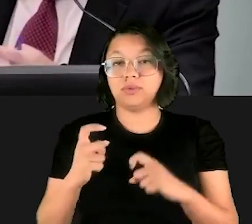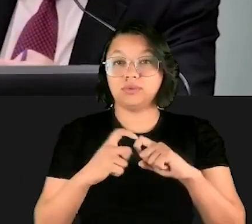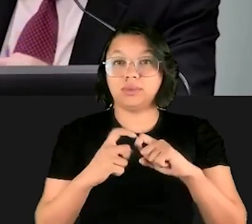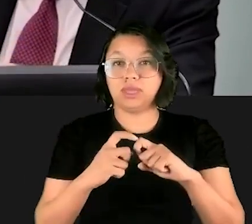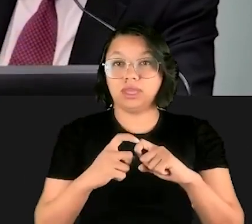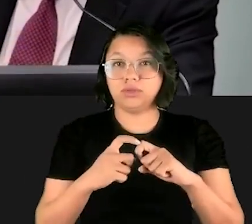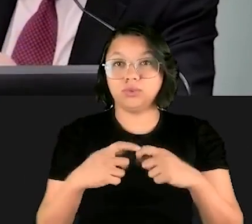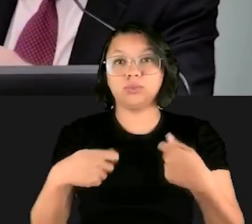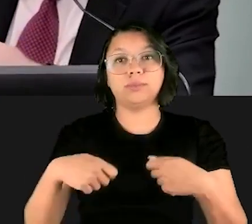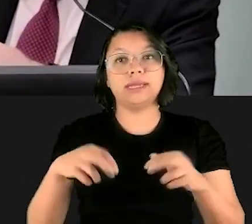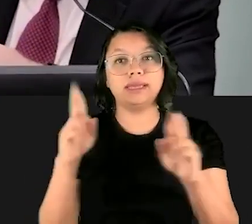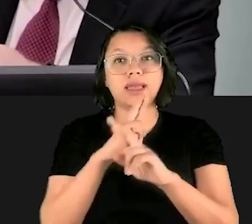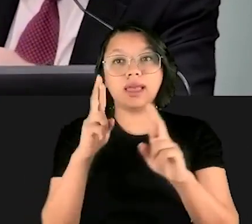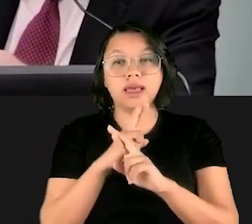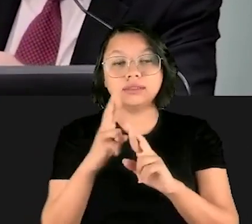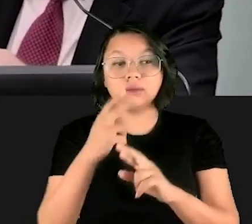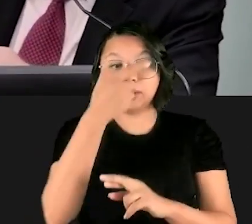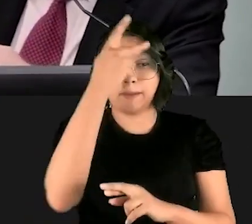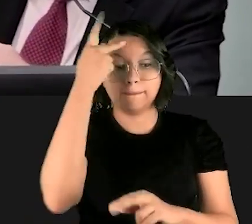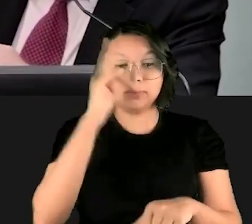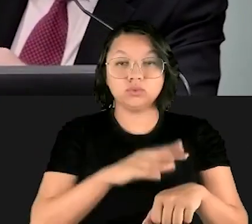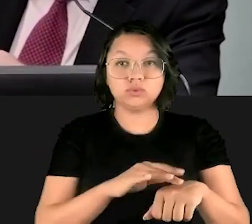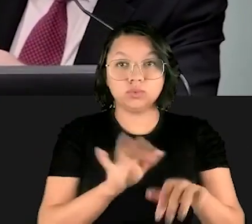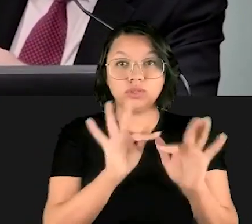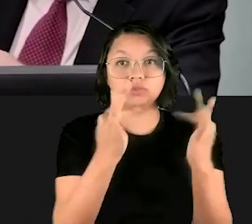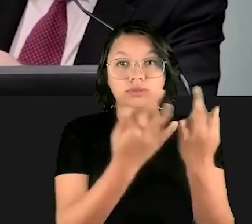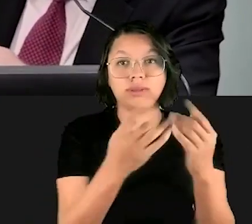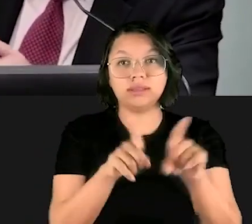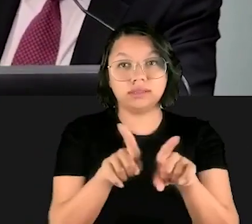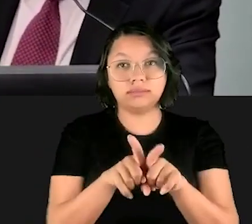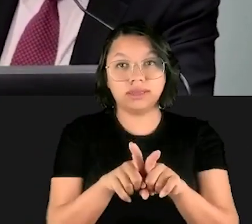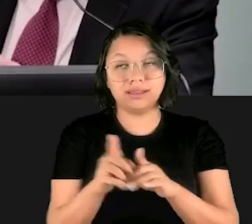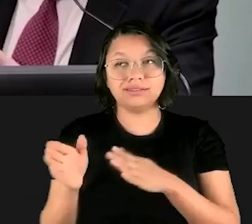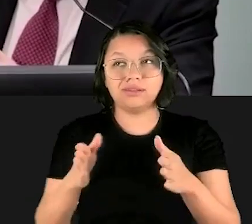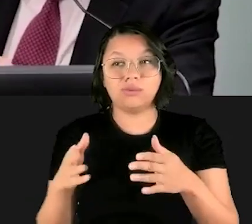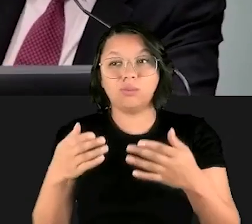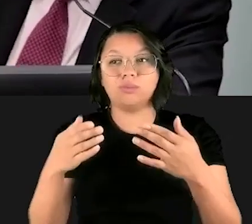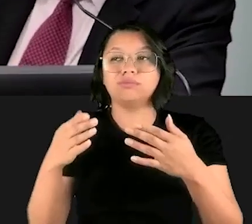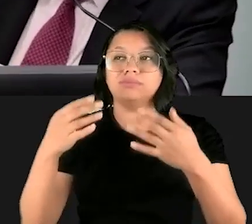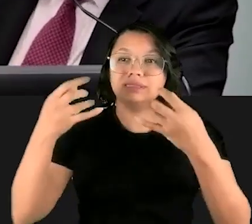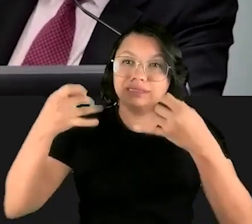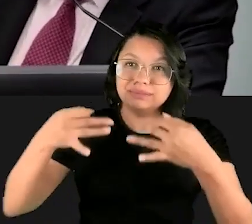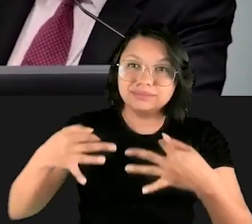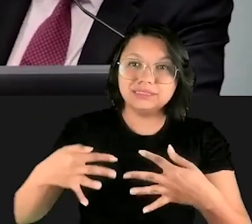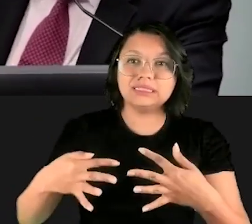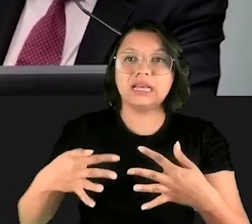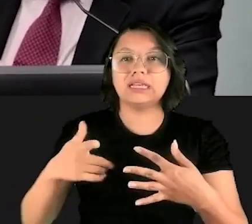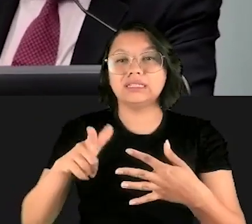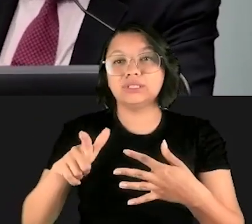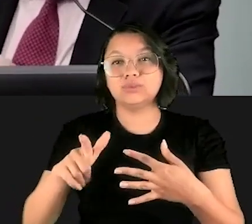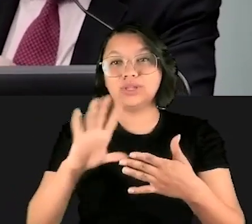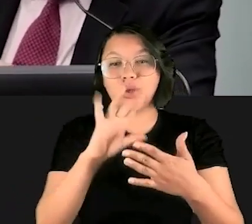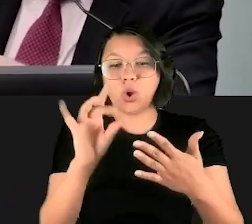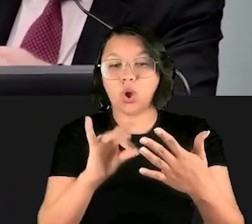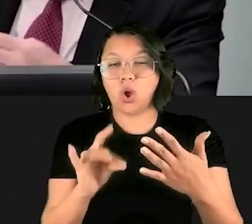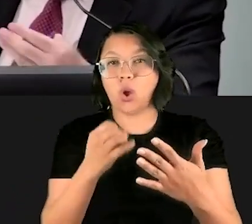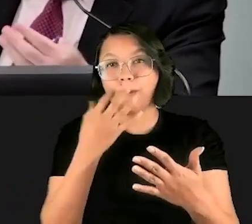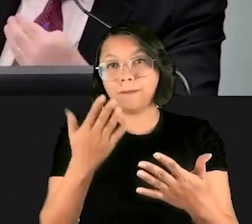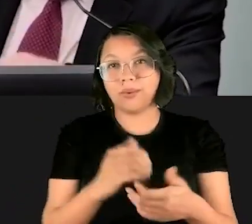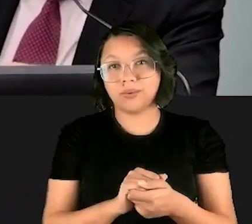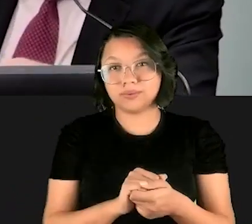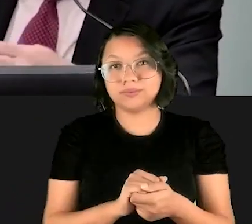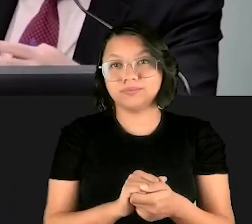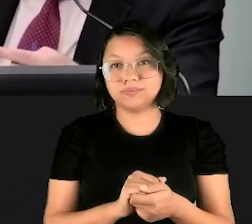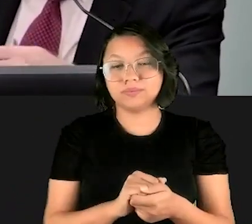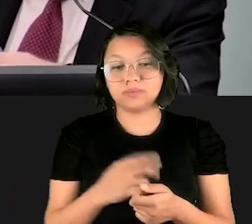médicos, tem que ter uma boa relação com o paciente e o familiar. Em algum momento, a gente tem que explicar que talvez não exista uma alternativa tão boa, isso é difícil. E,